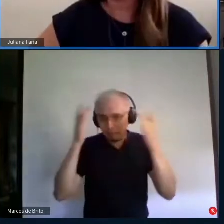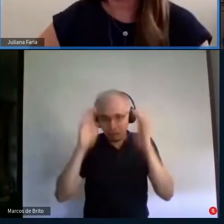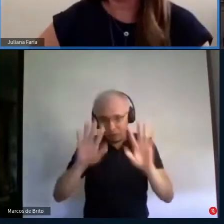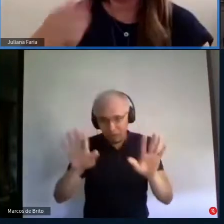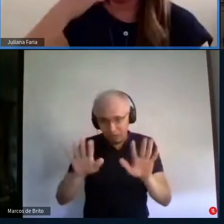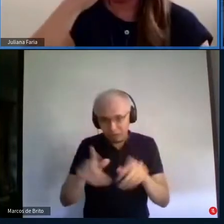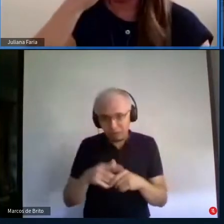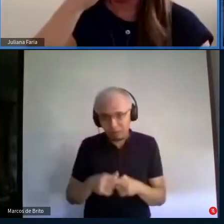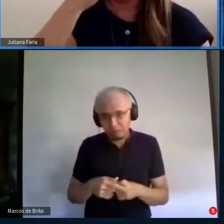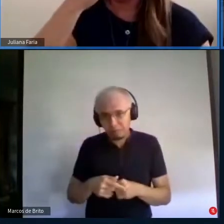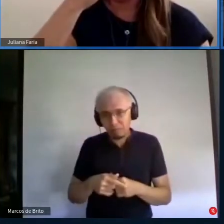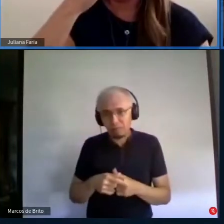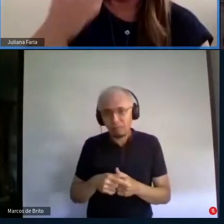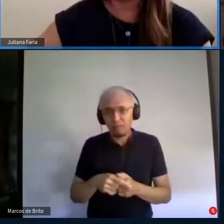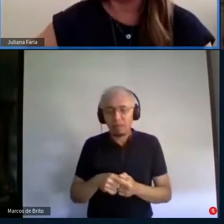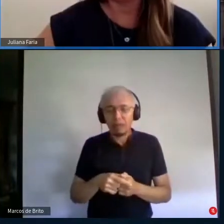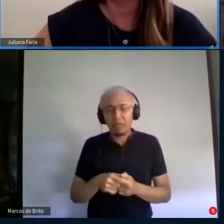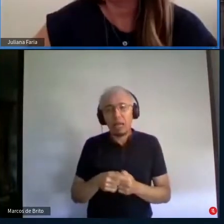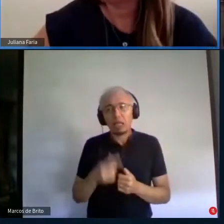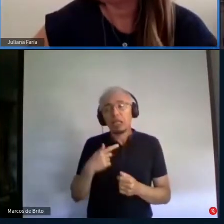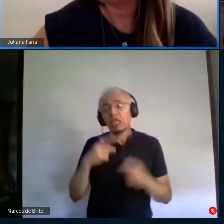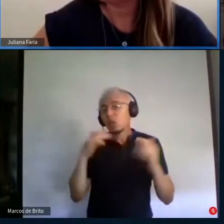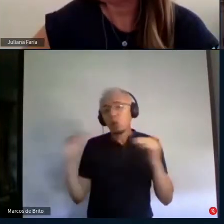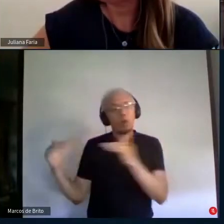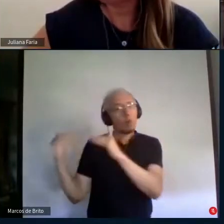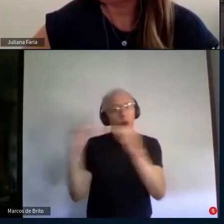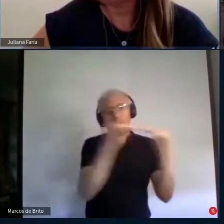interpretação seria de outras pessoas.